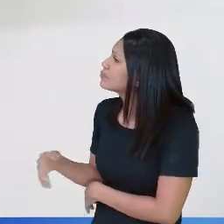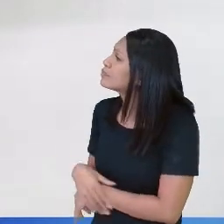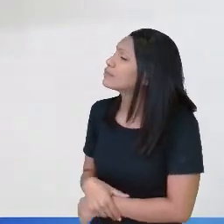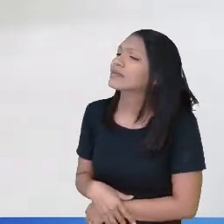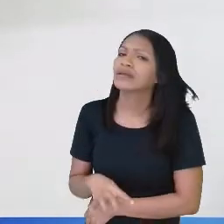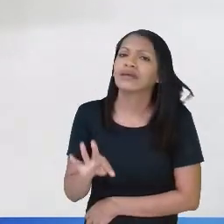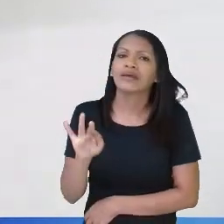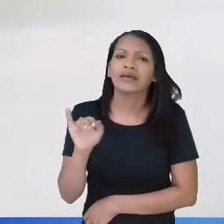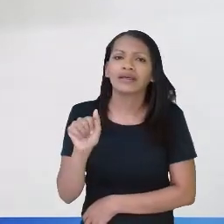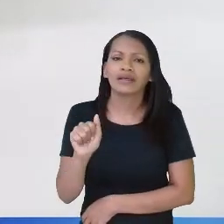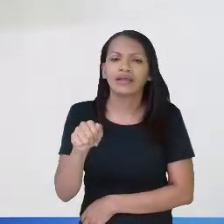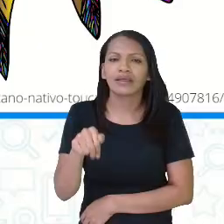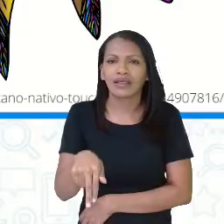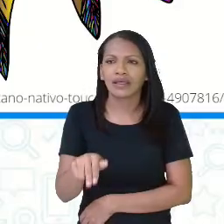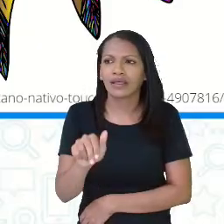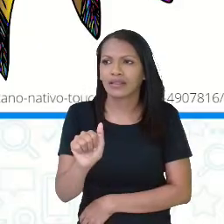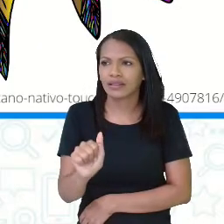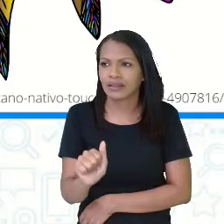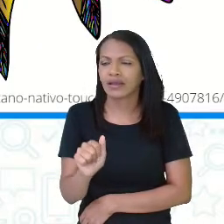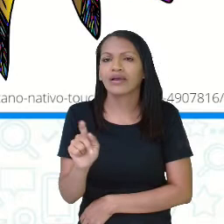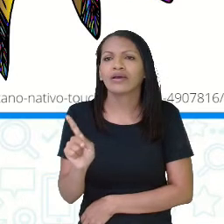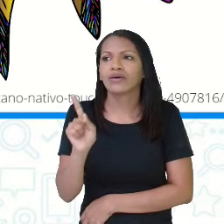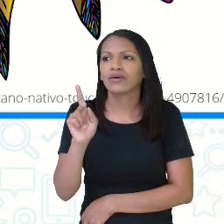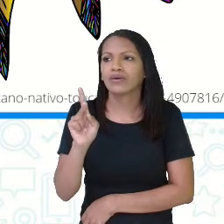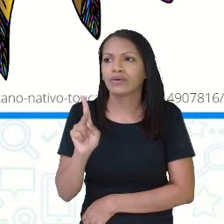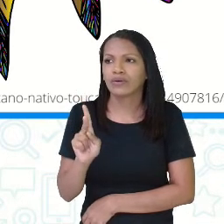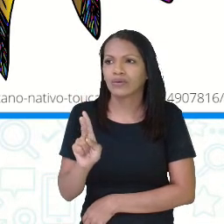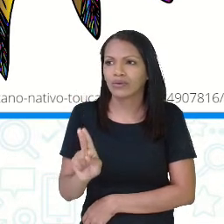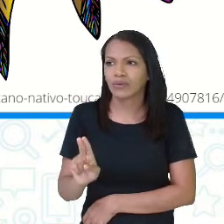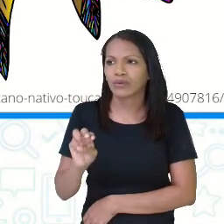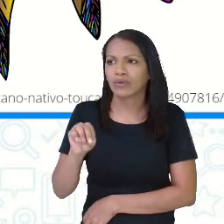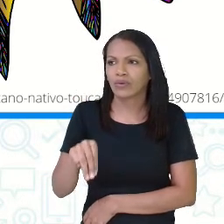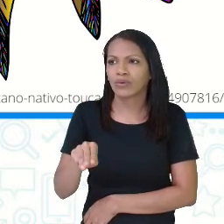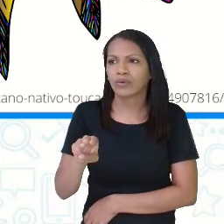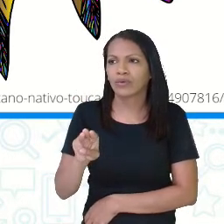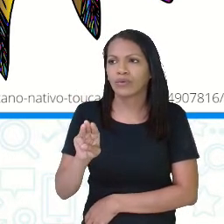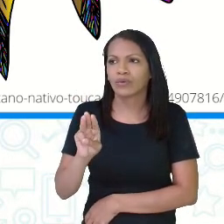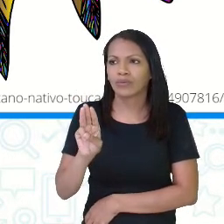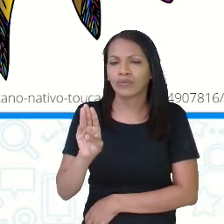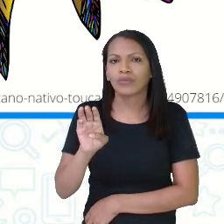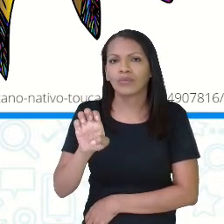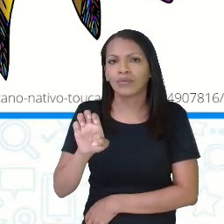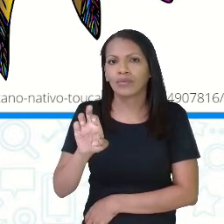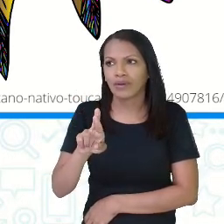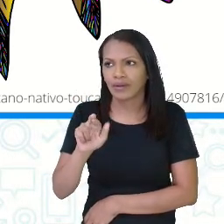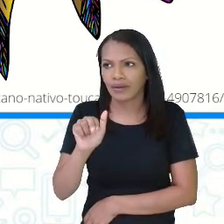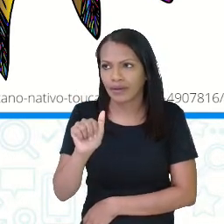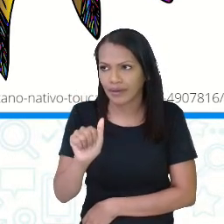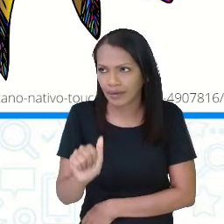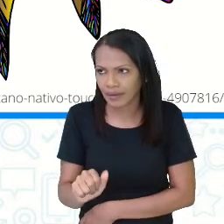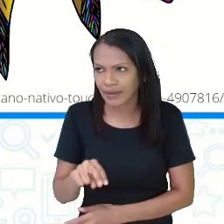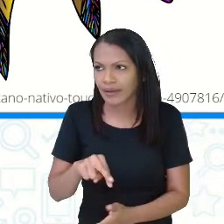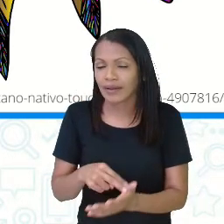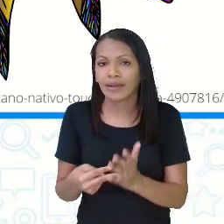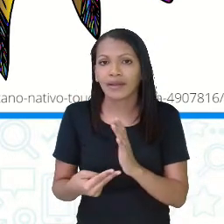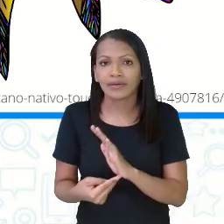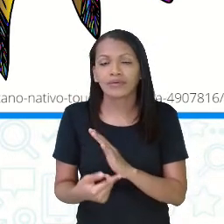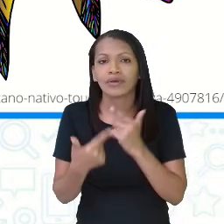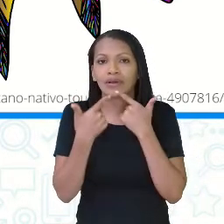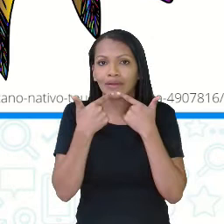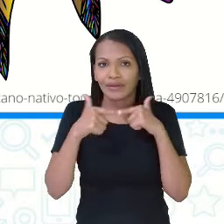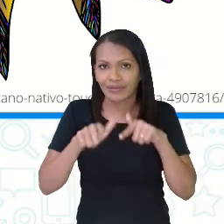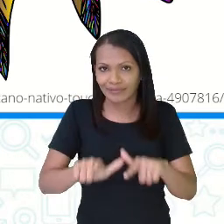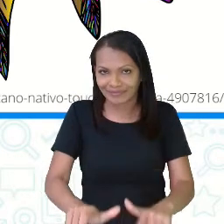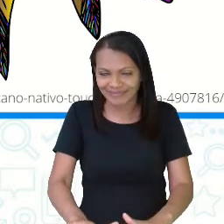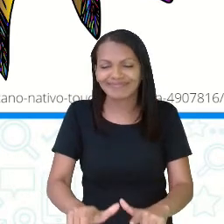Tana, Kumuera e Miua significa nossa língua ancestral. Eu dificultei um pouquinho hoje